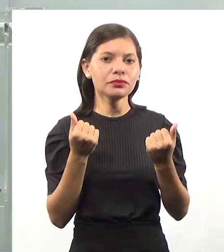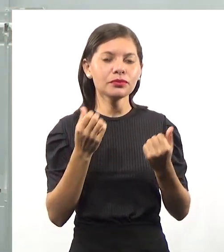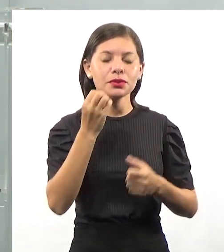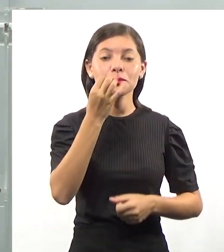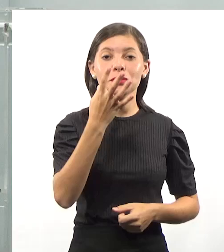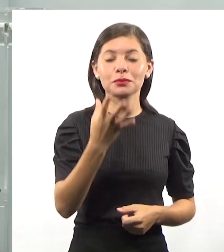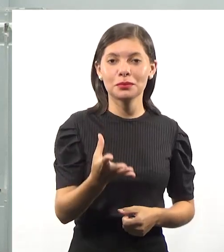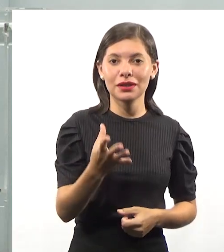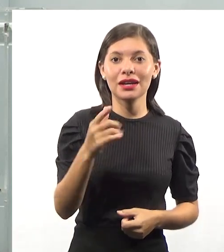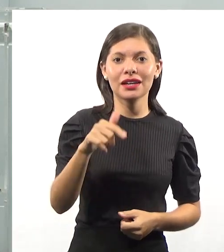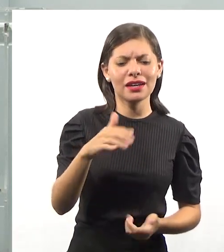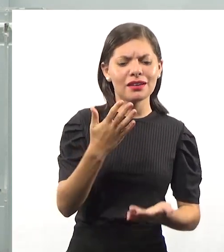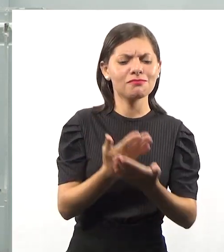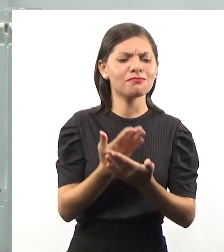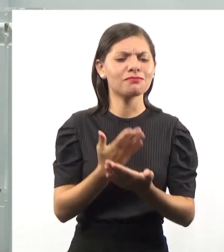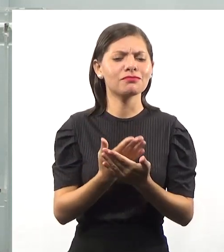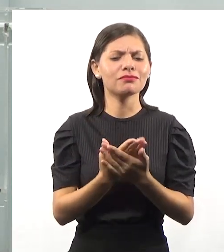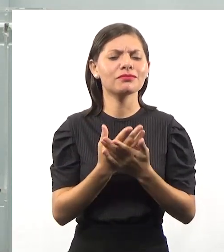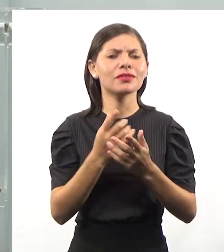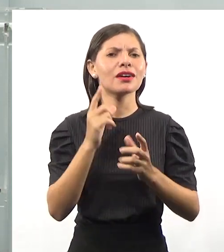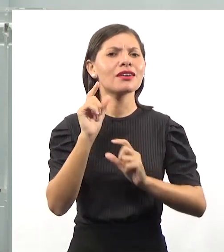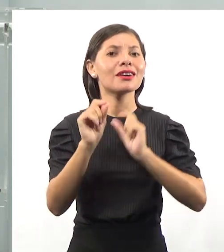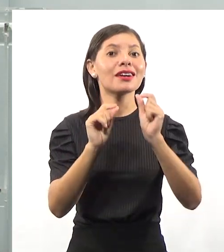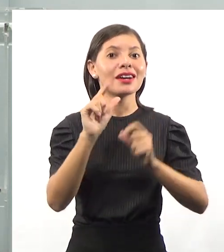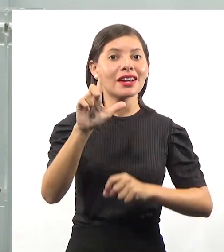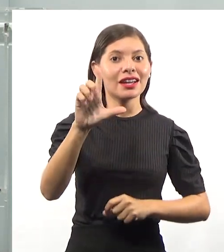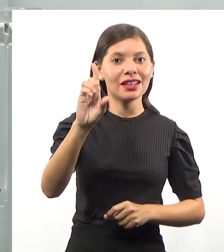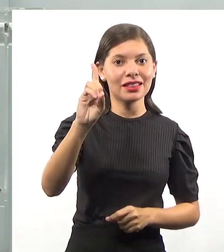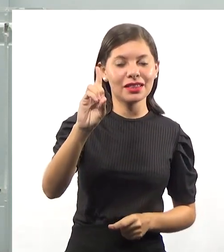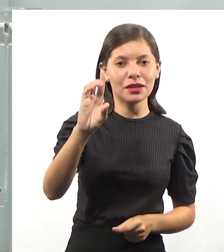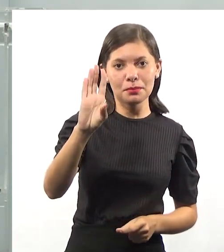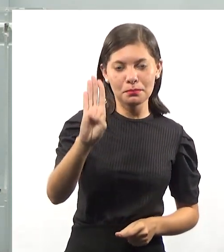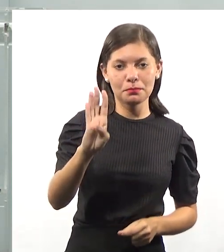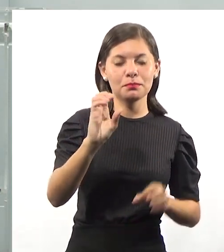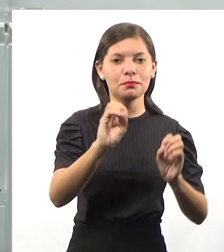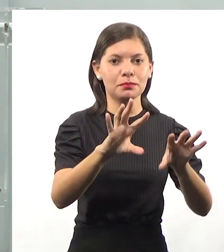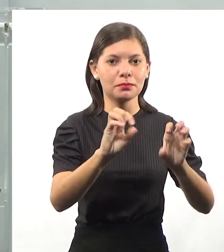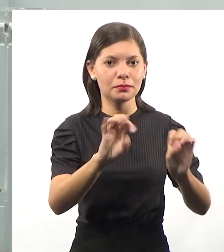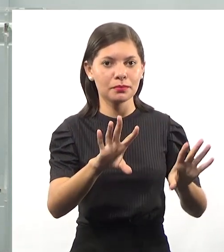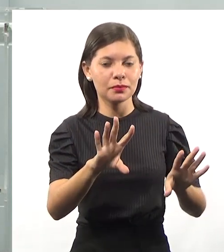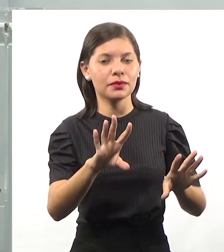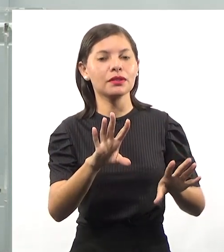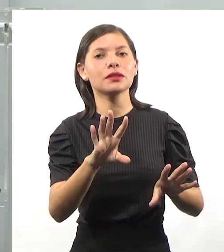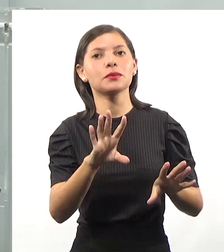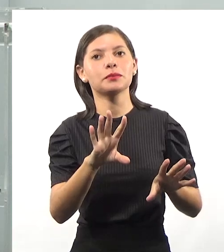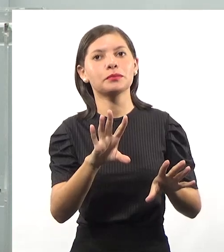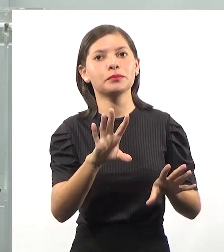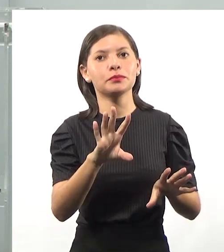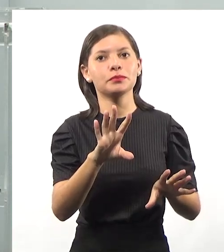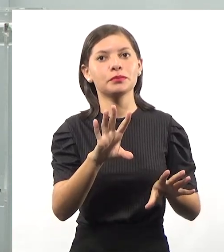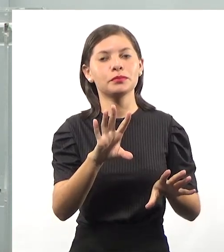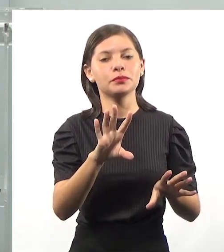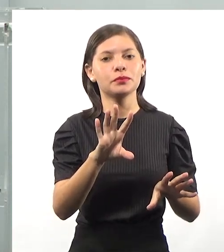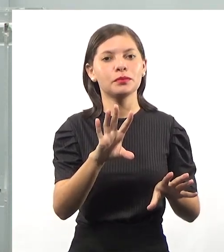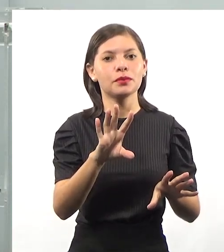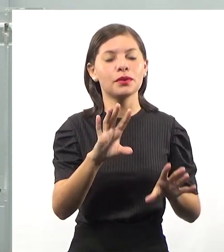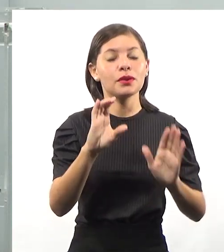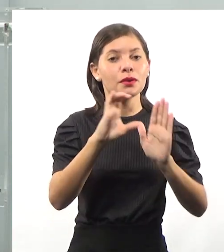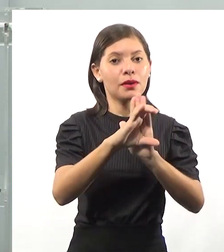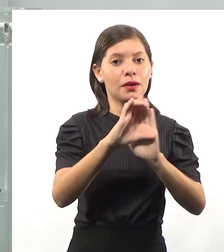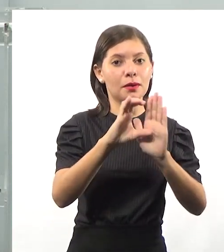Muito bem, nesse episódio LDB, a educação infantil. O título sobre